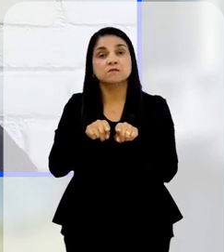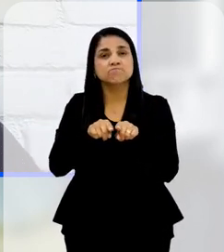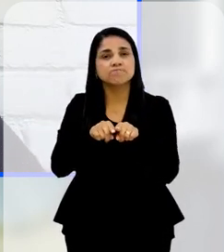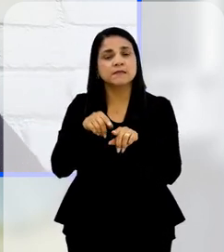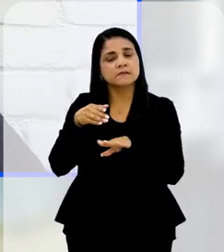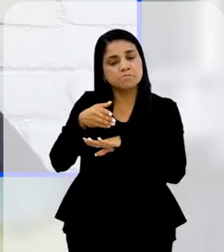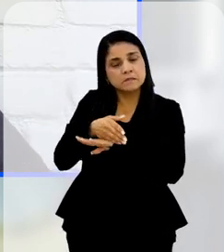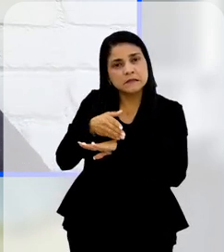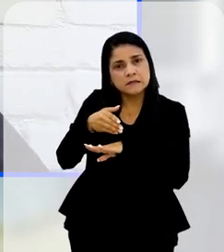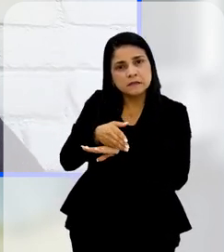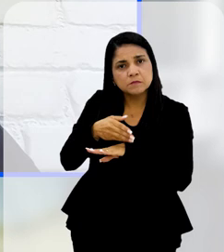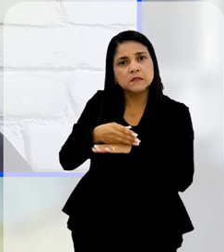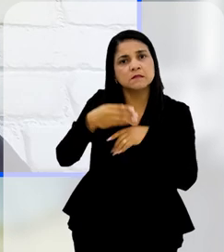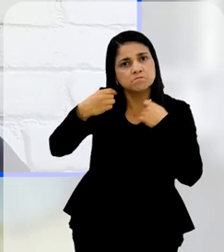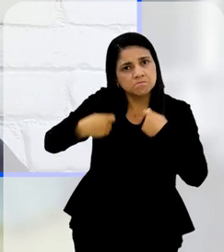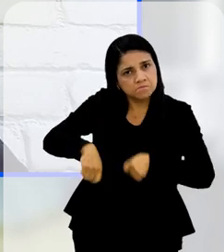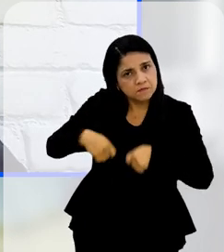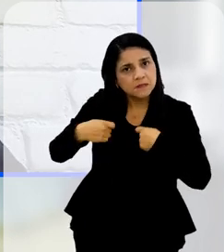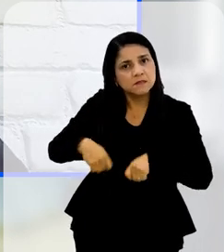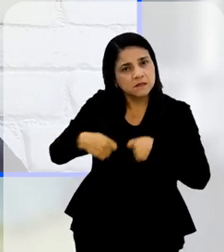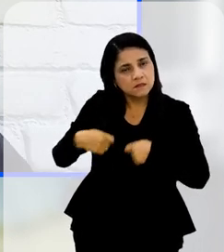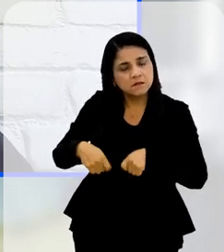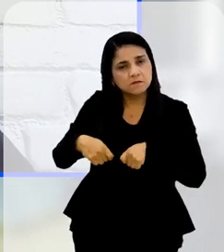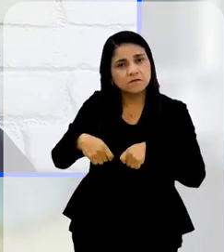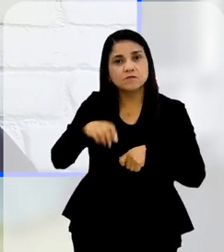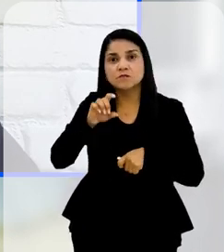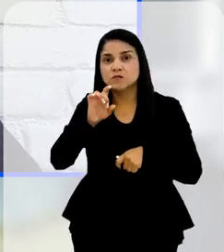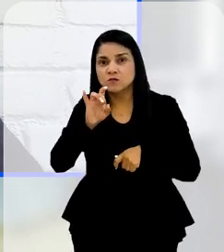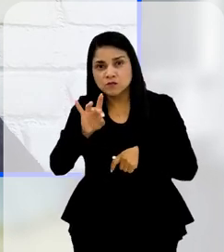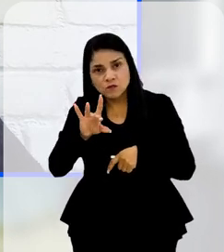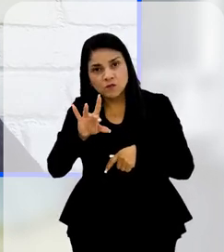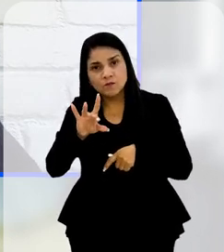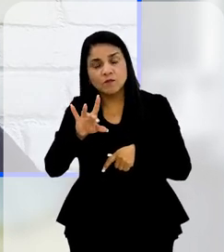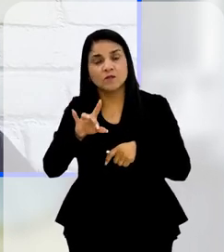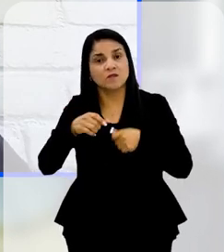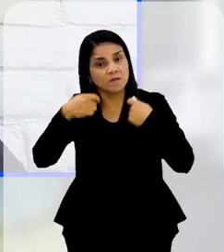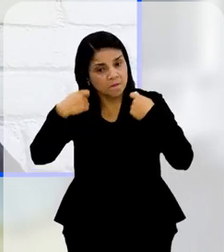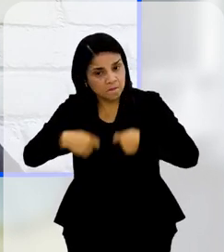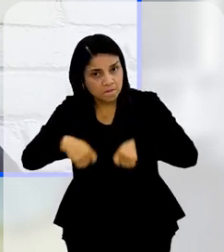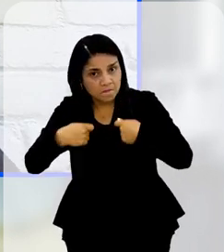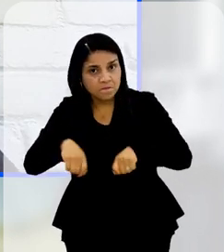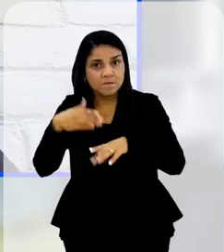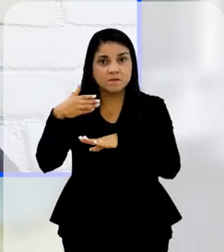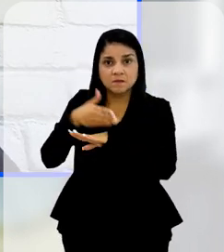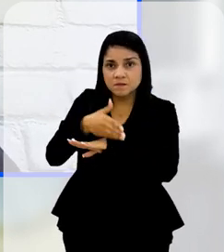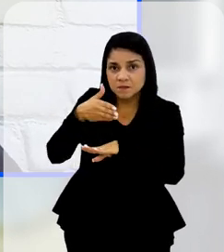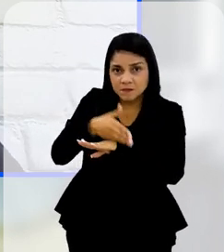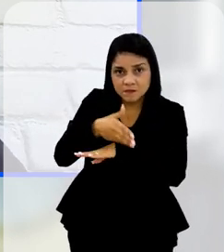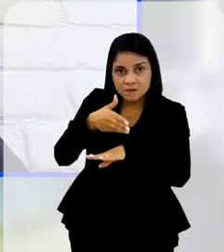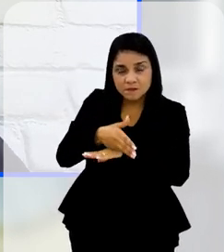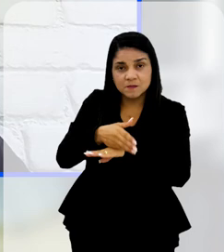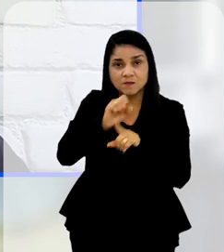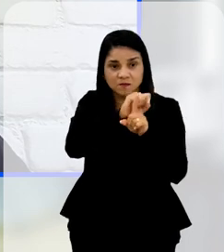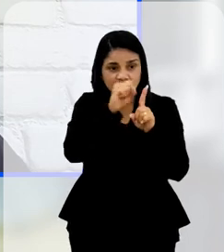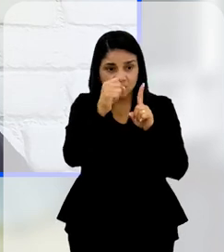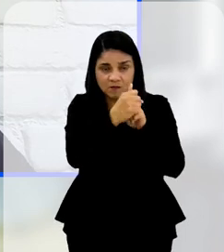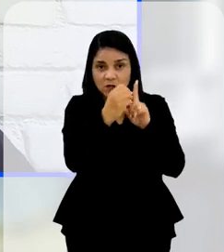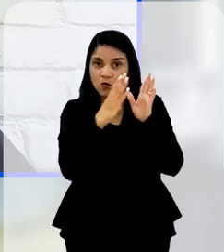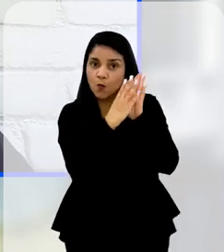de participar, porque foi somente com a participação da sociedade que esse